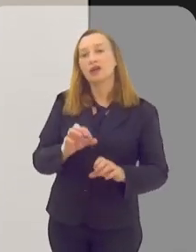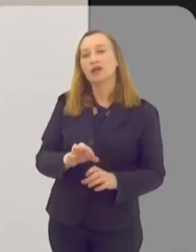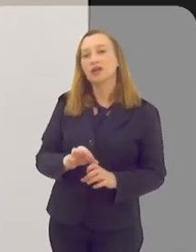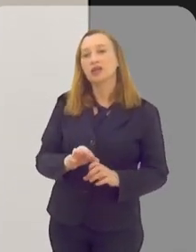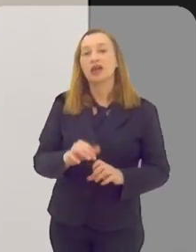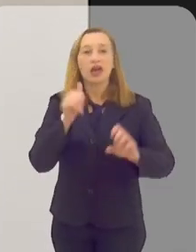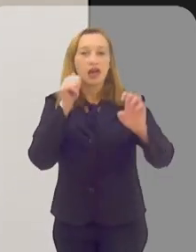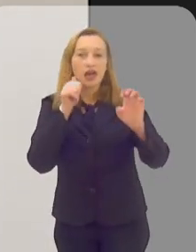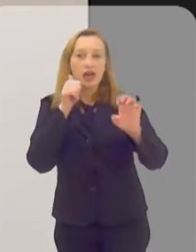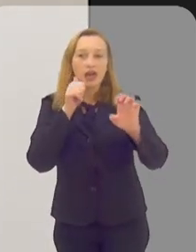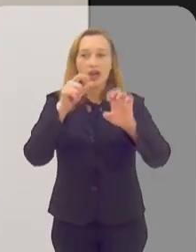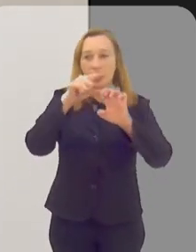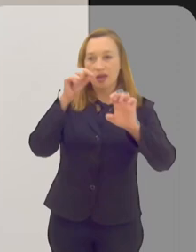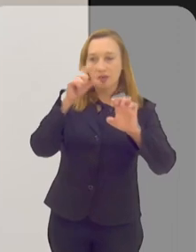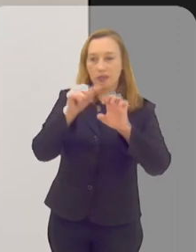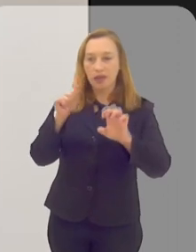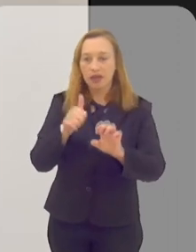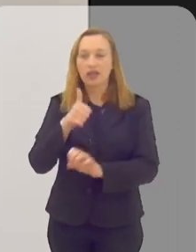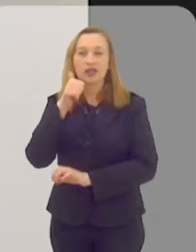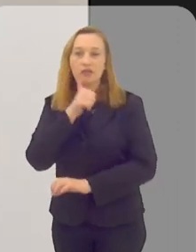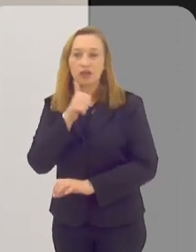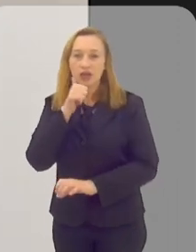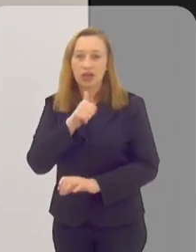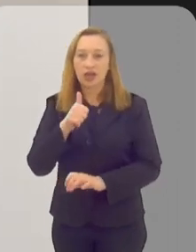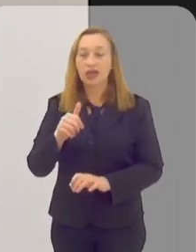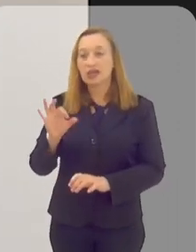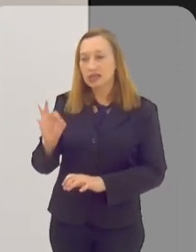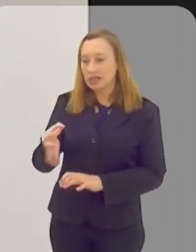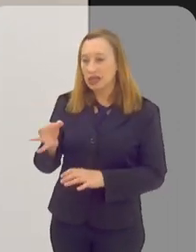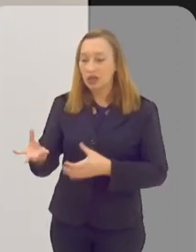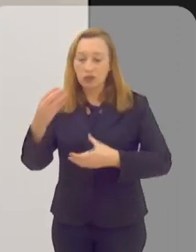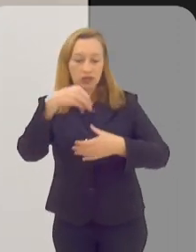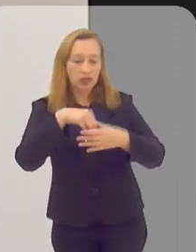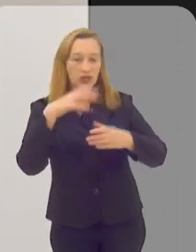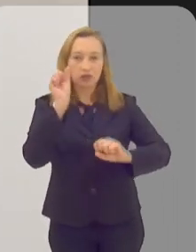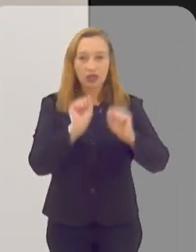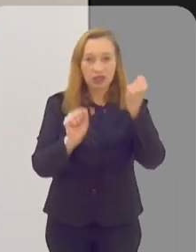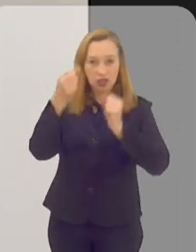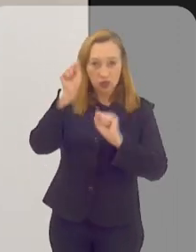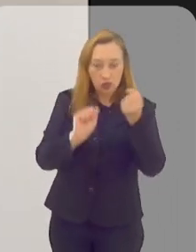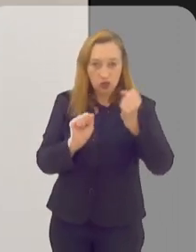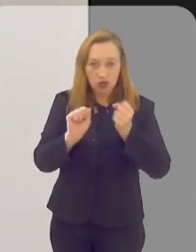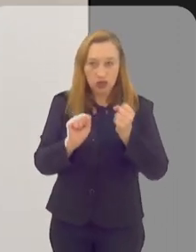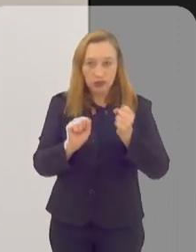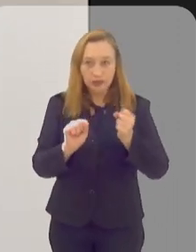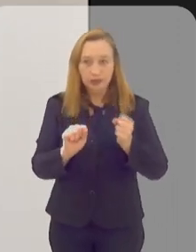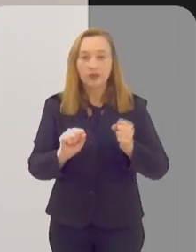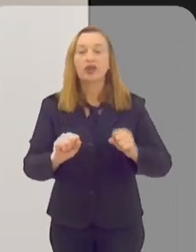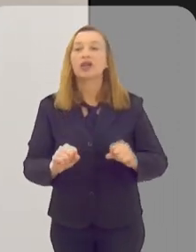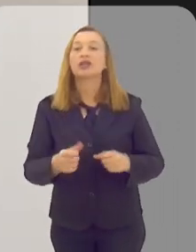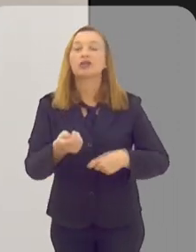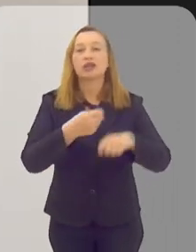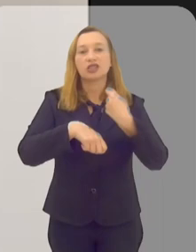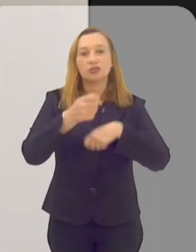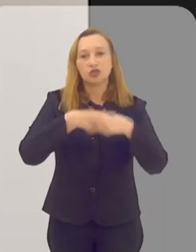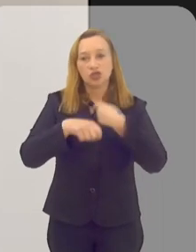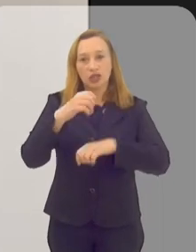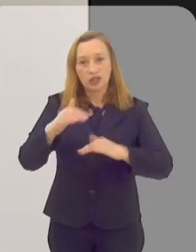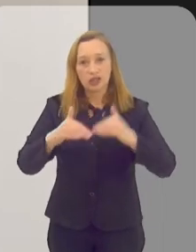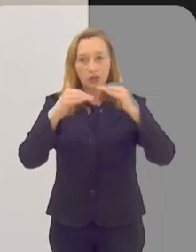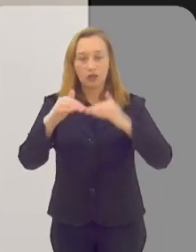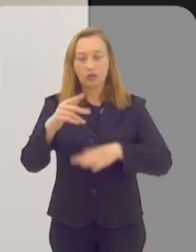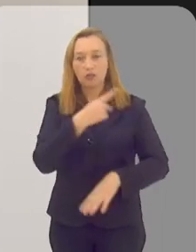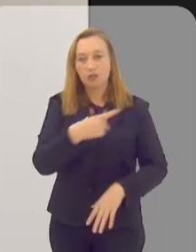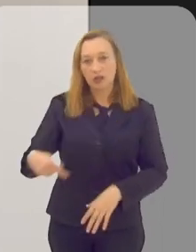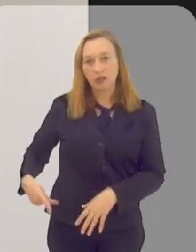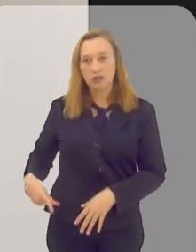de fato ou para empreender no mercado de trabalho, né, dentro das indústrias, e na alta